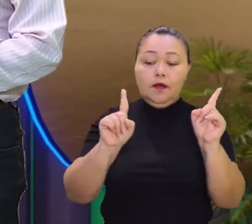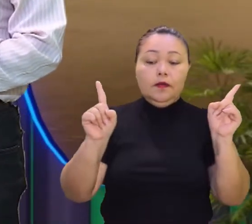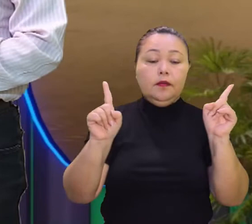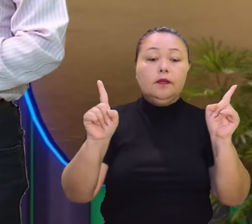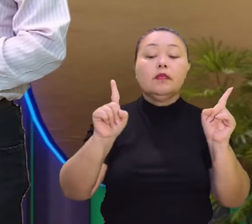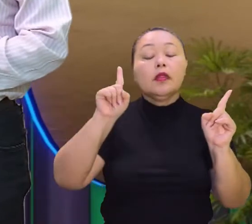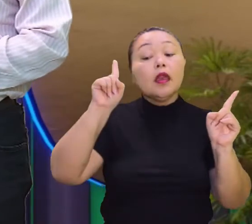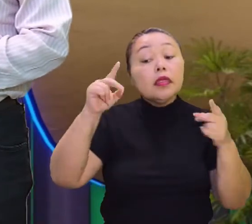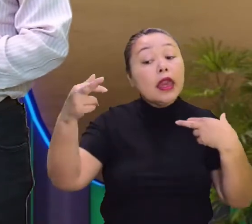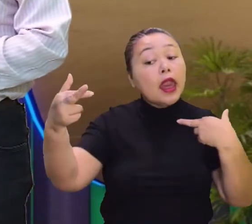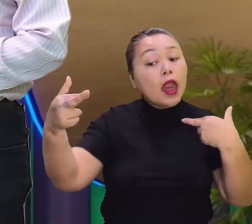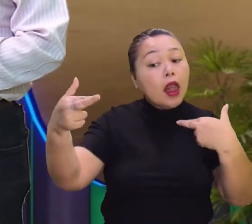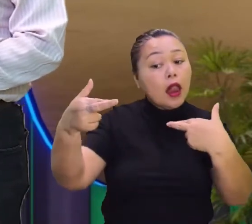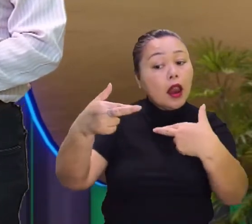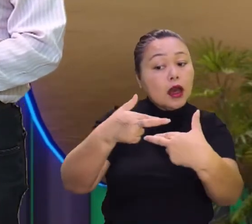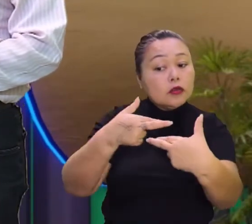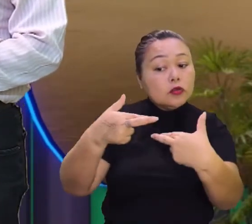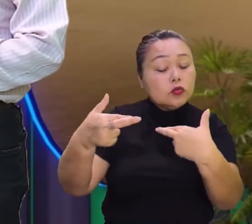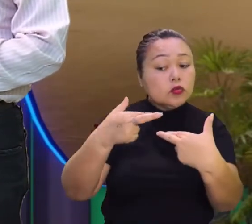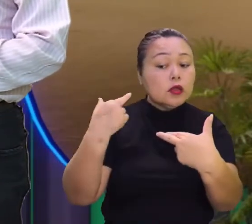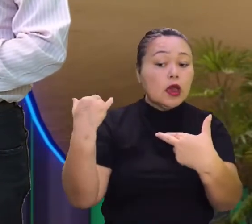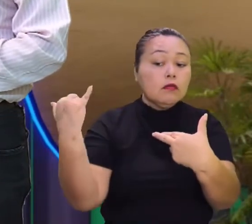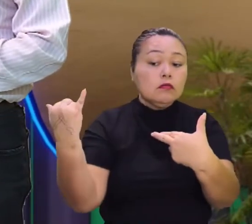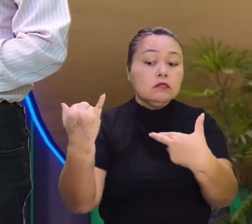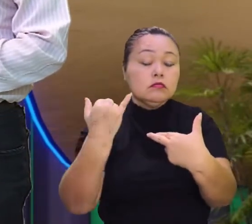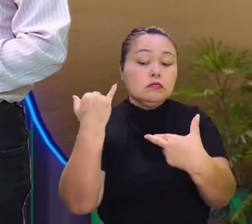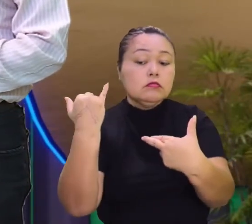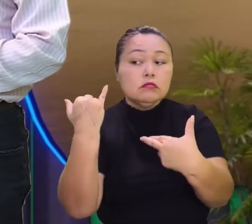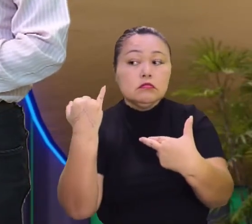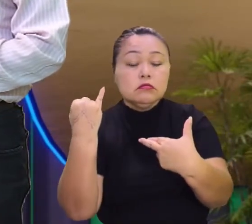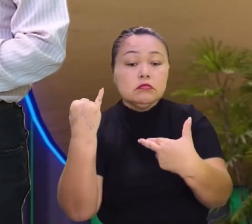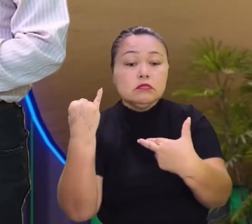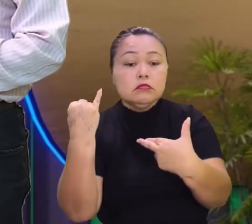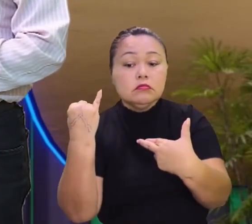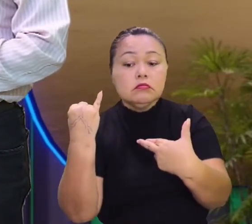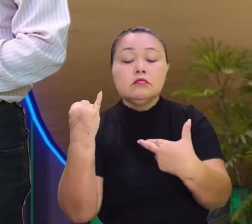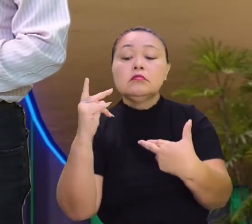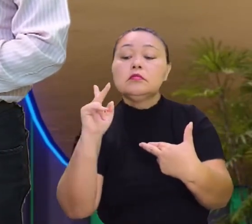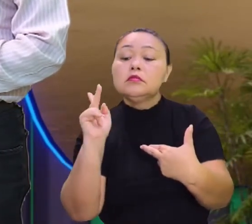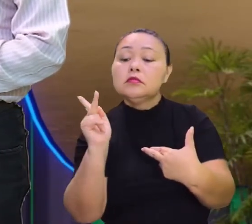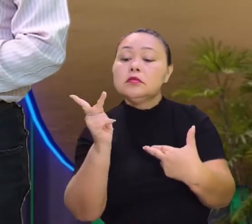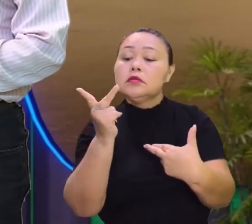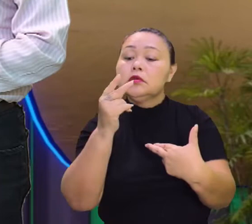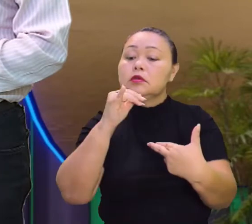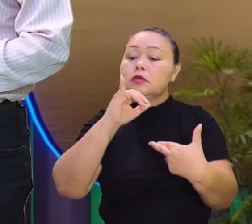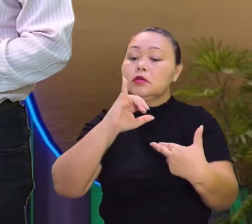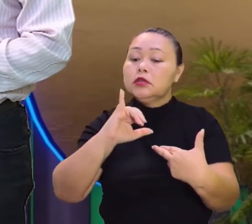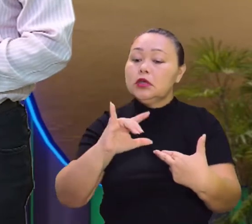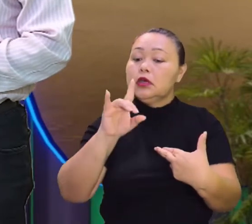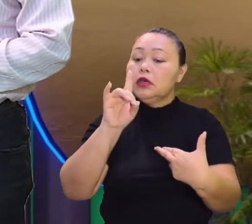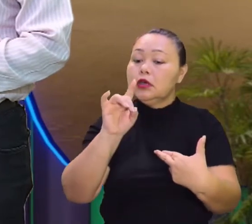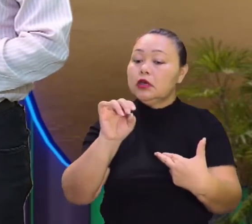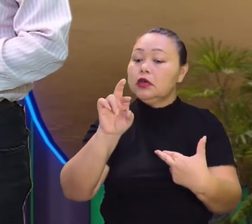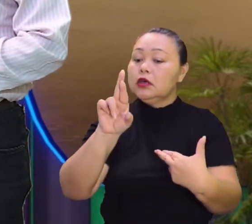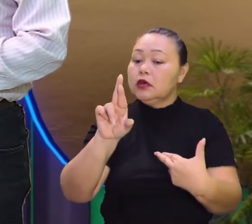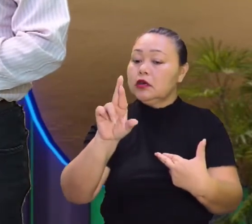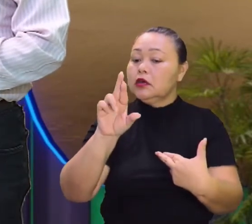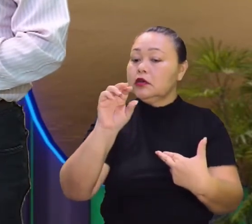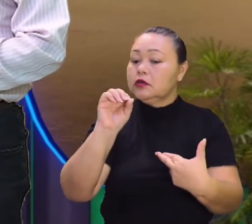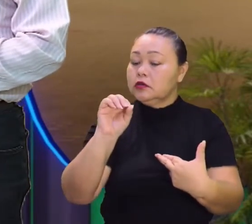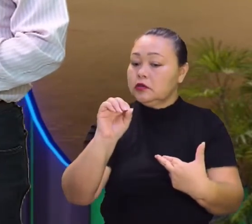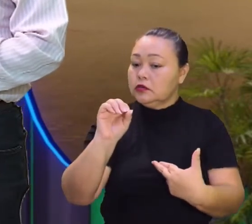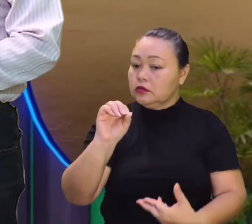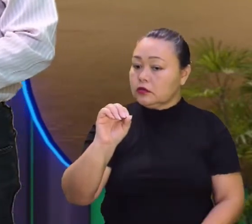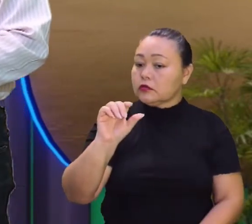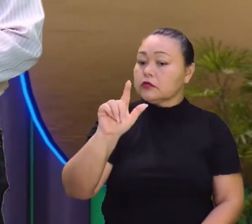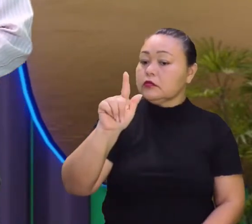a importância também, professor, da questão hidrográfica com o clima.